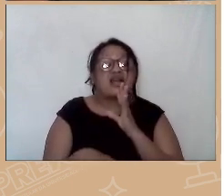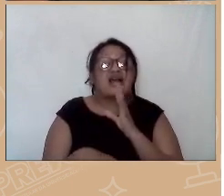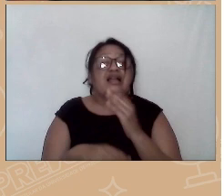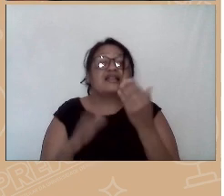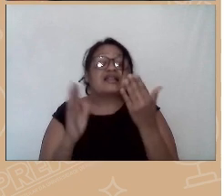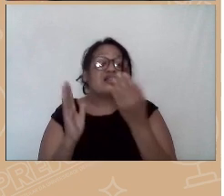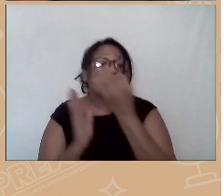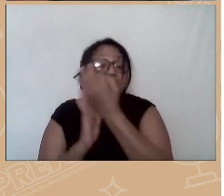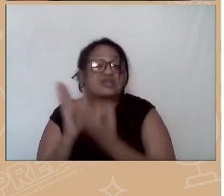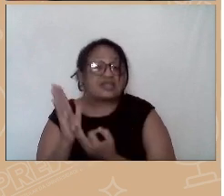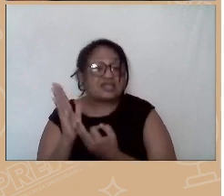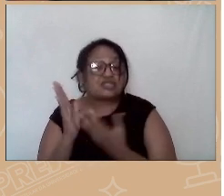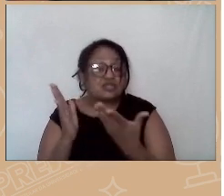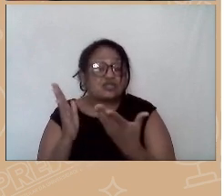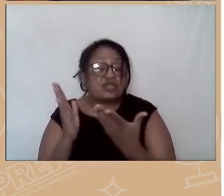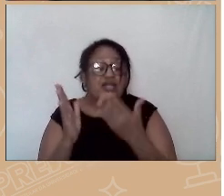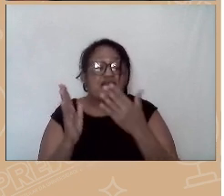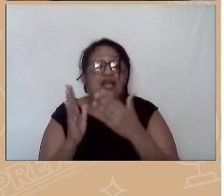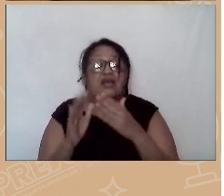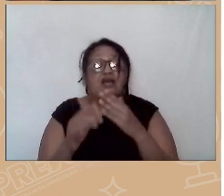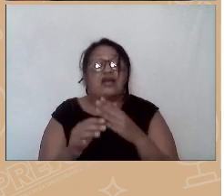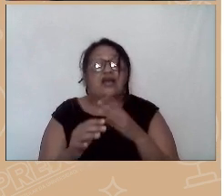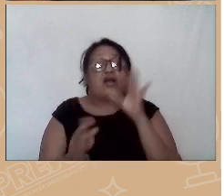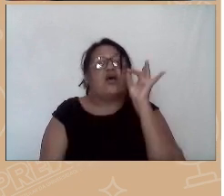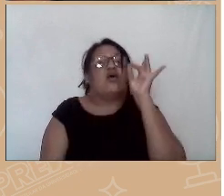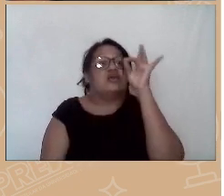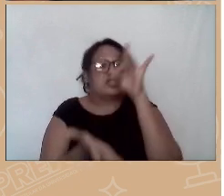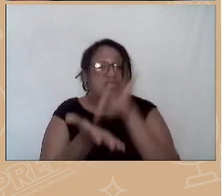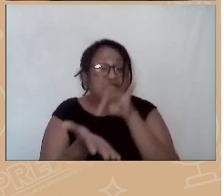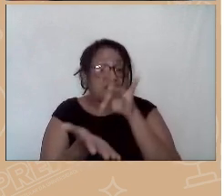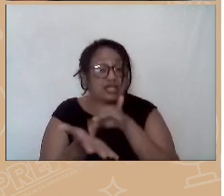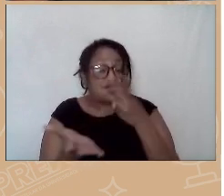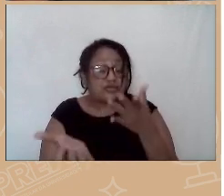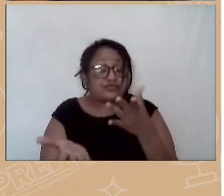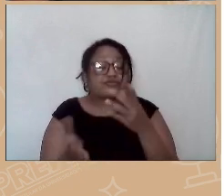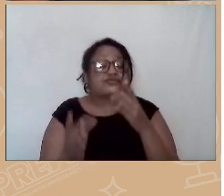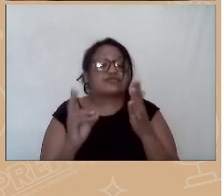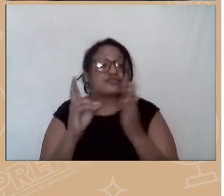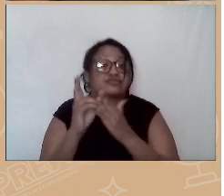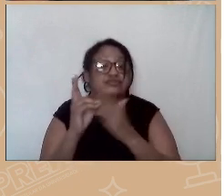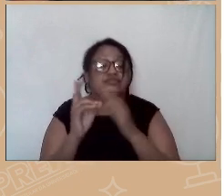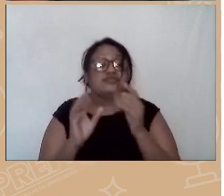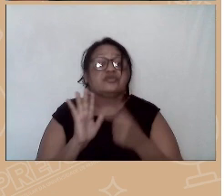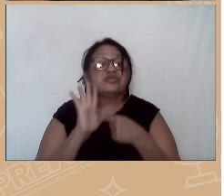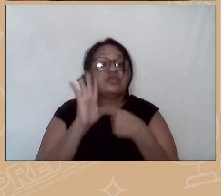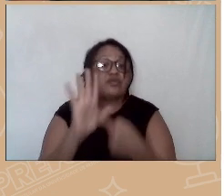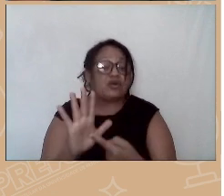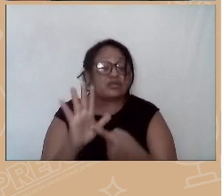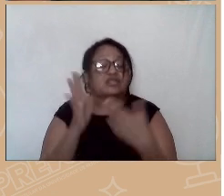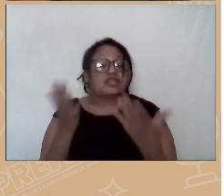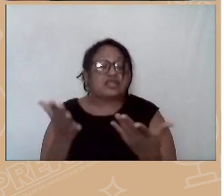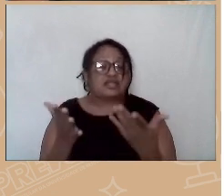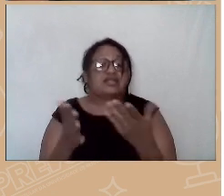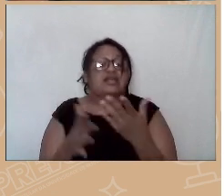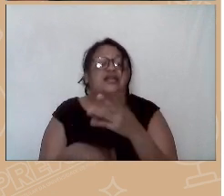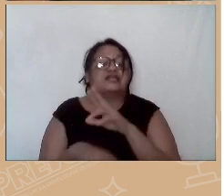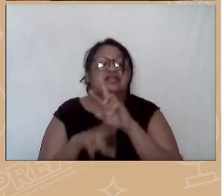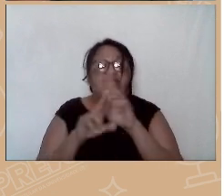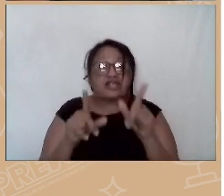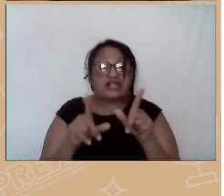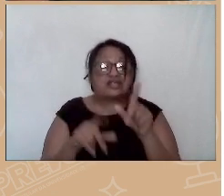até a grafia do nome do índio se mostra diferente a grafia do nome do índio Cacano